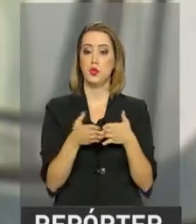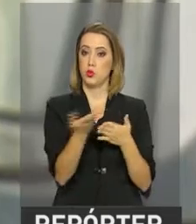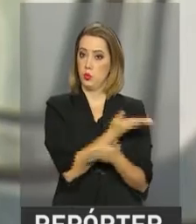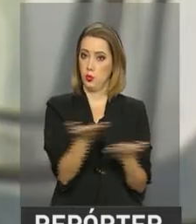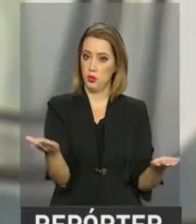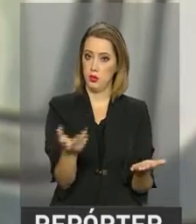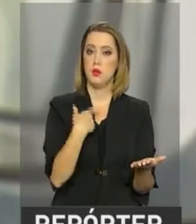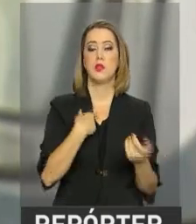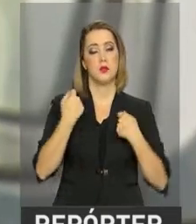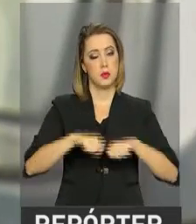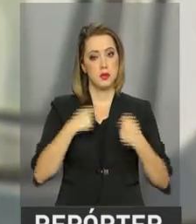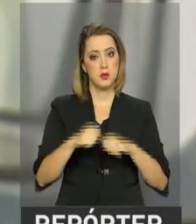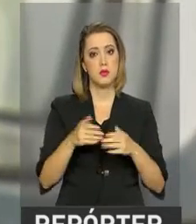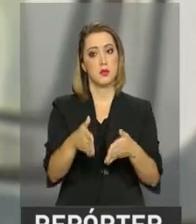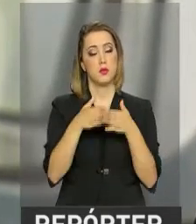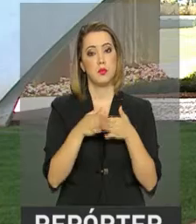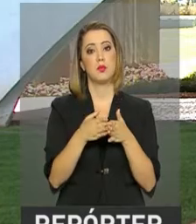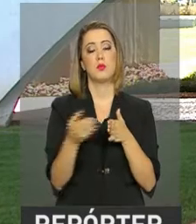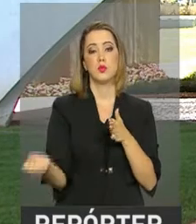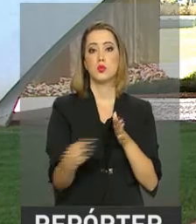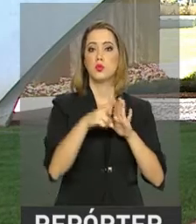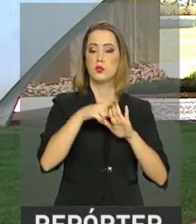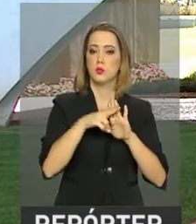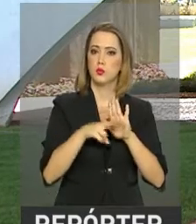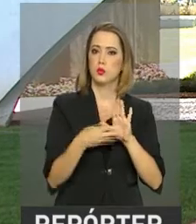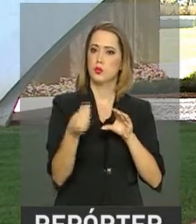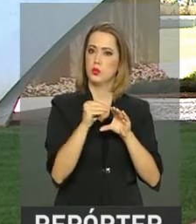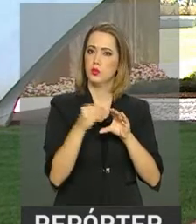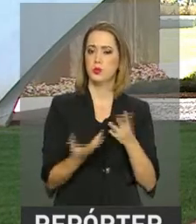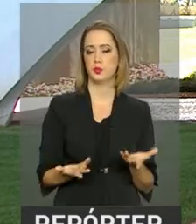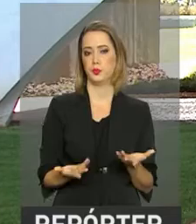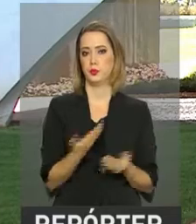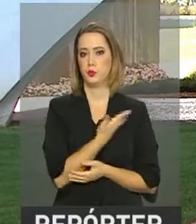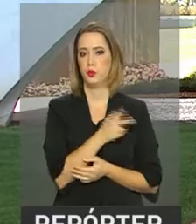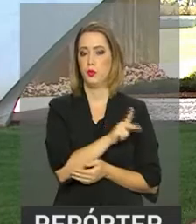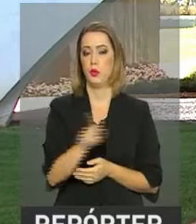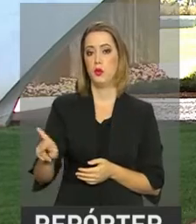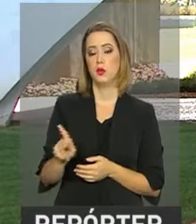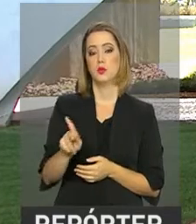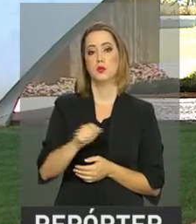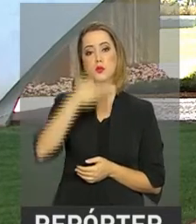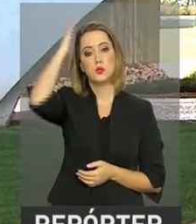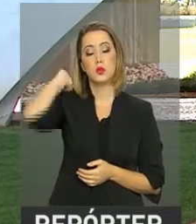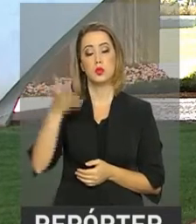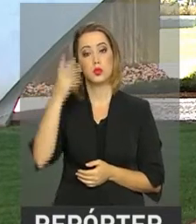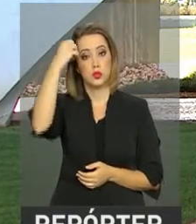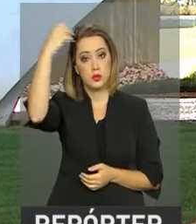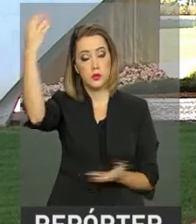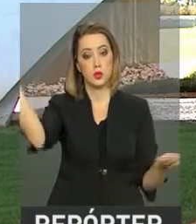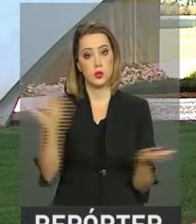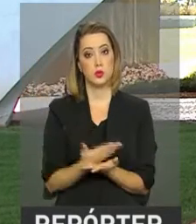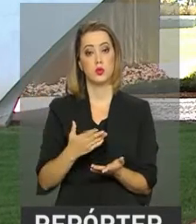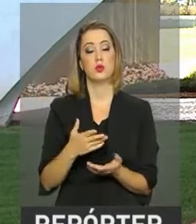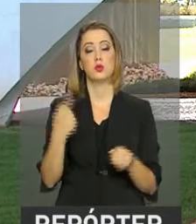não irá exigir essas contrapartidas e o presidente michel temer já embarcou agora de manhã para